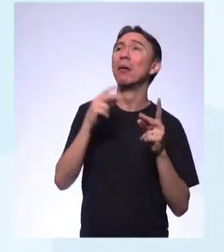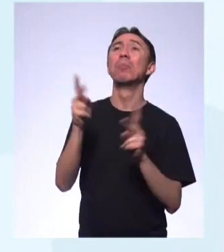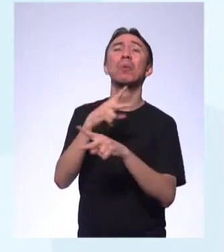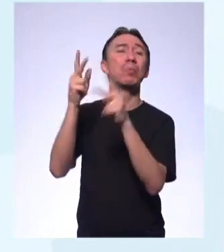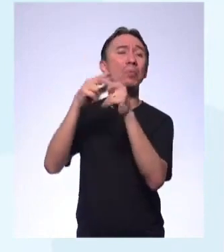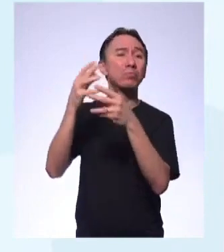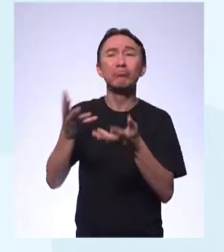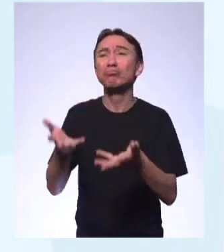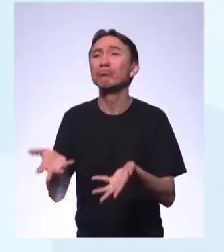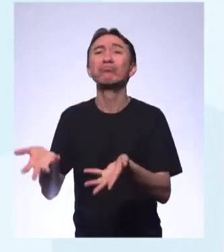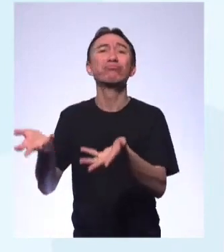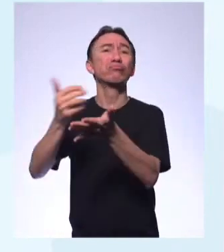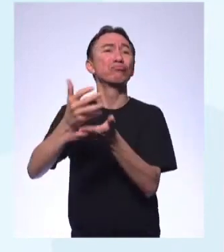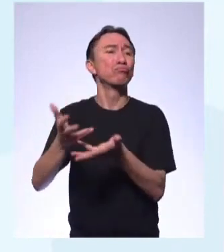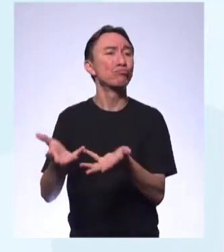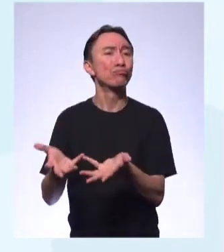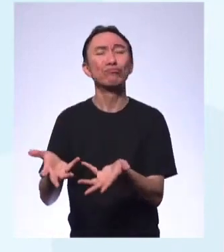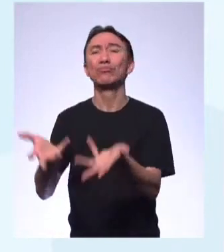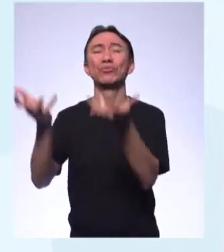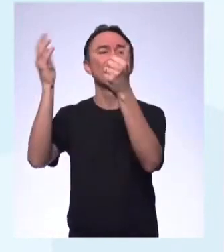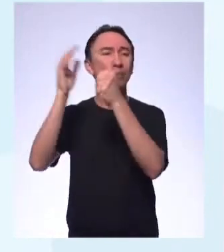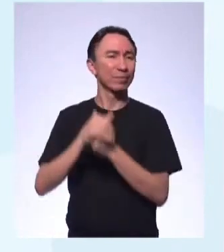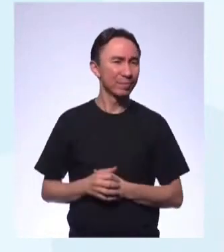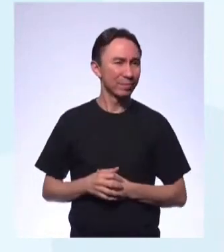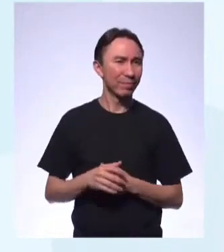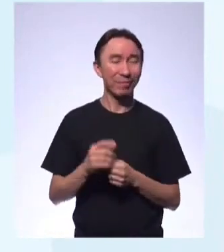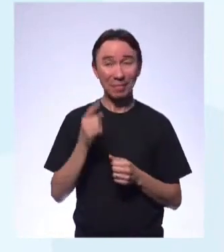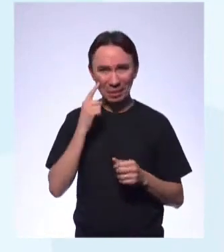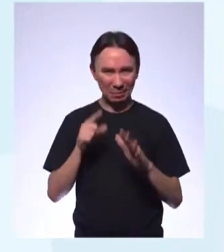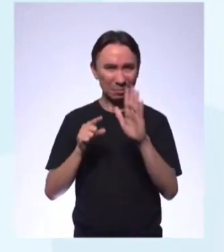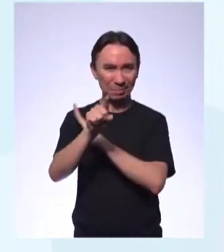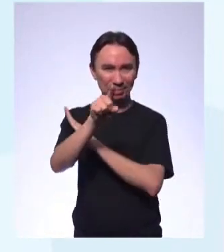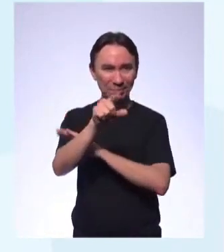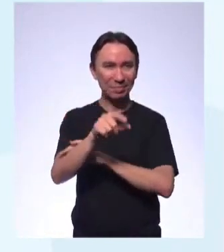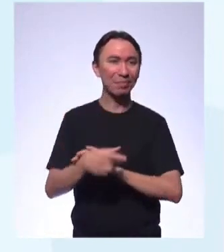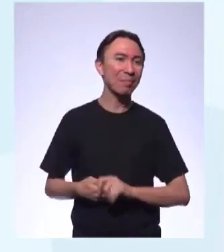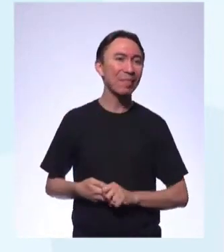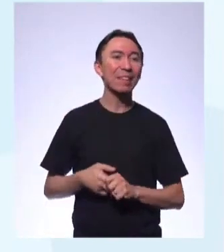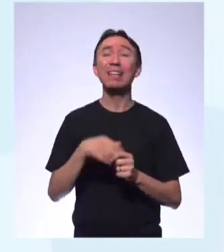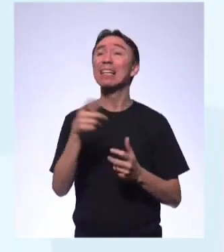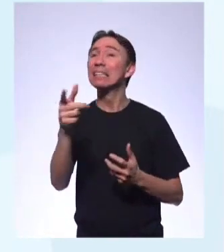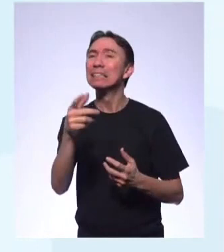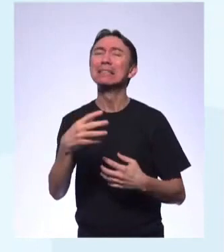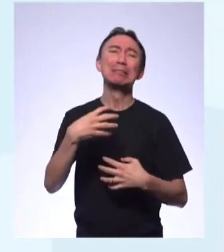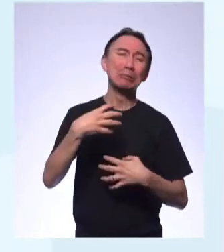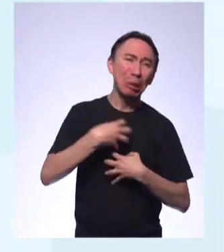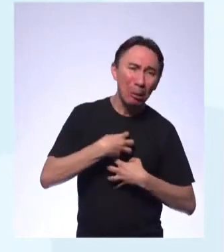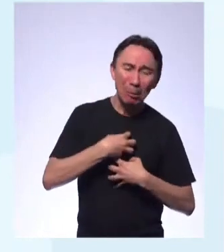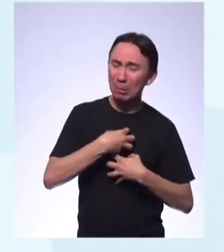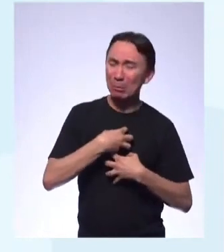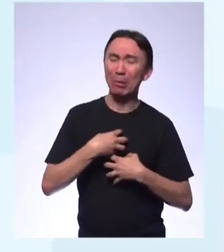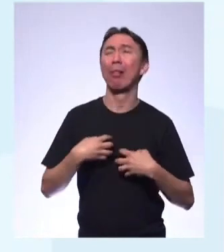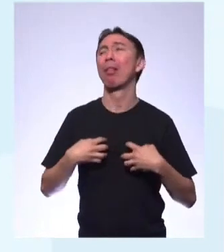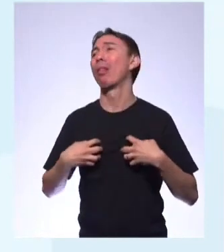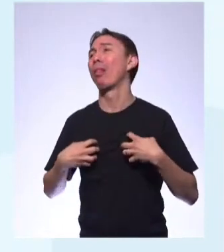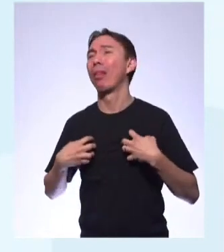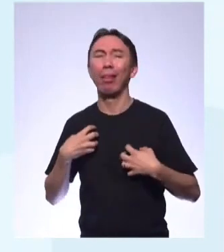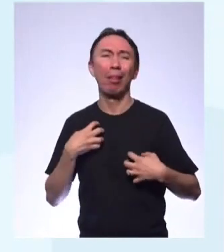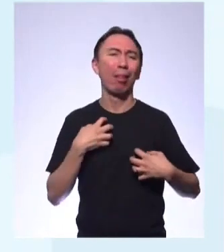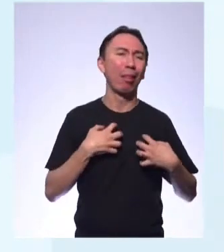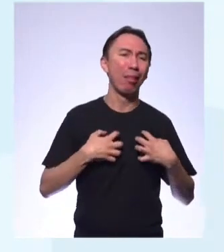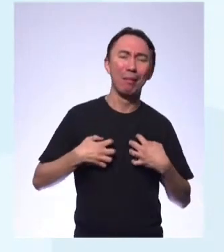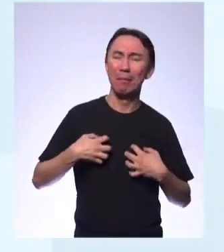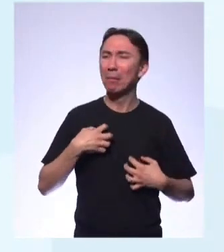seus braços furiosos levaram. Quais expressões intensificam o sentimento de lamúria no poema? Então,